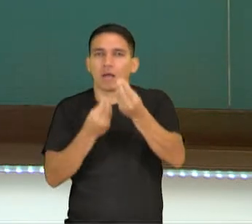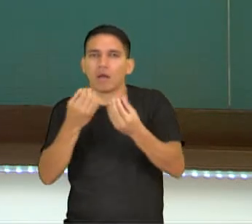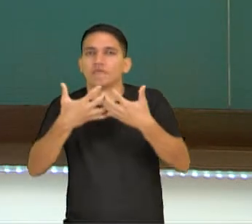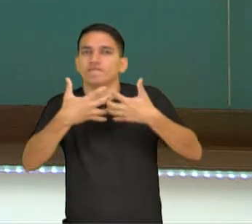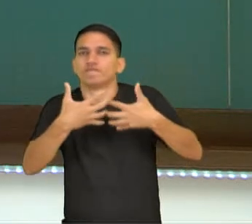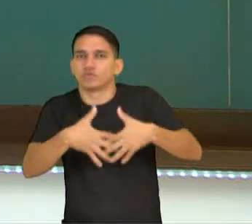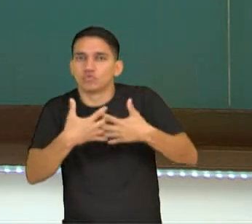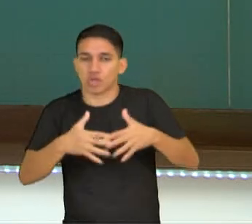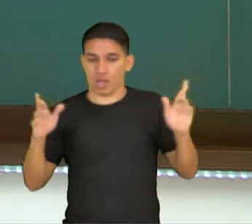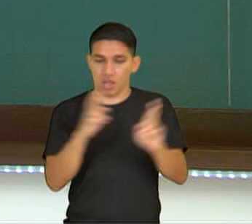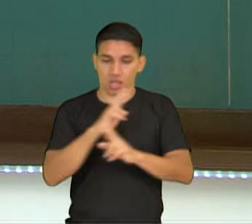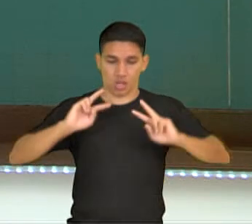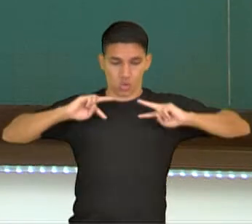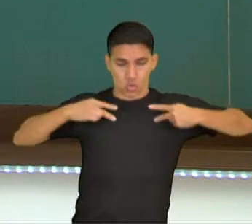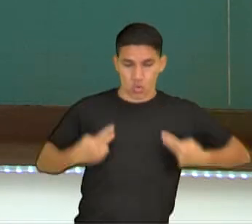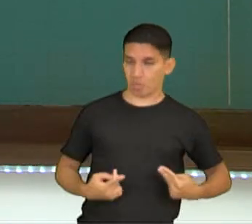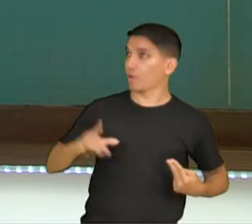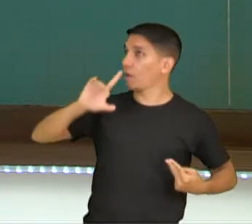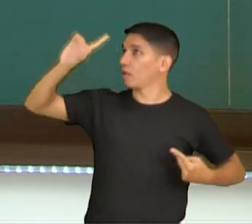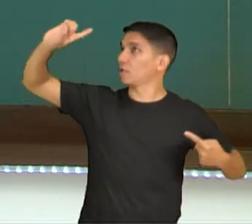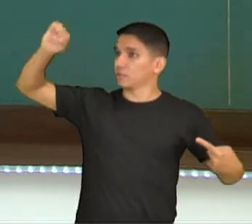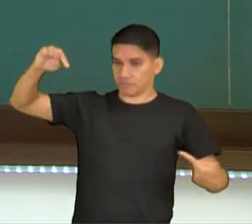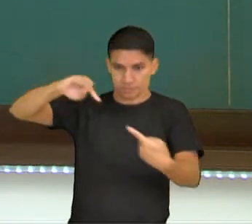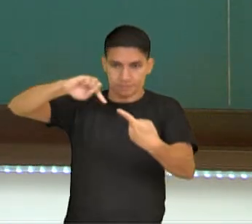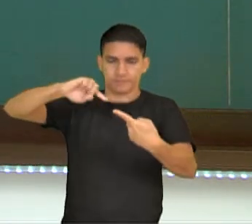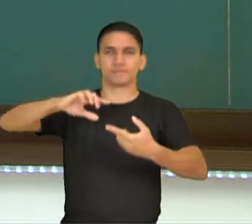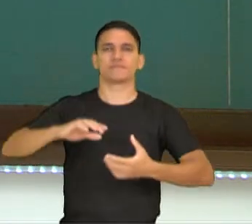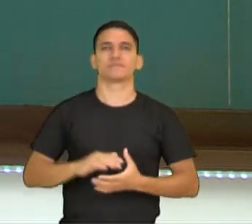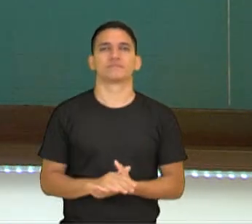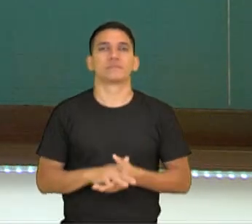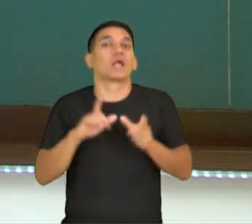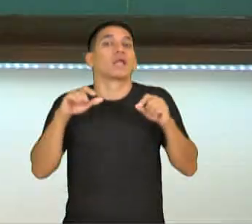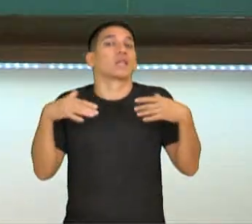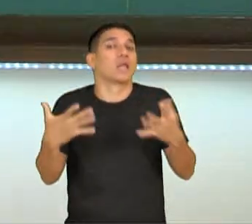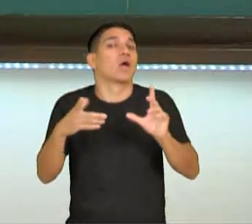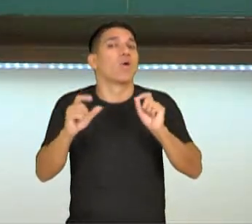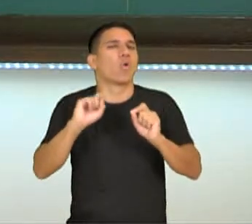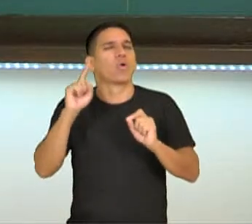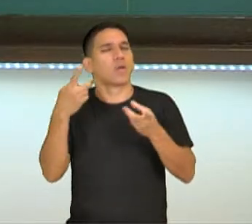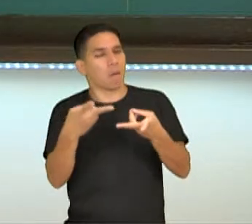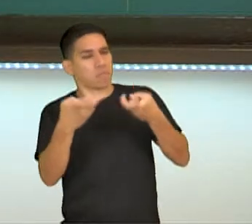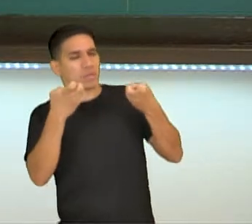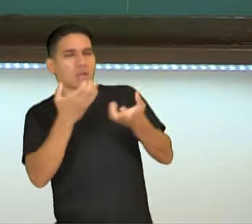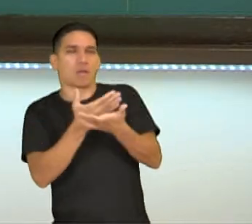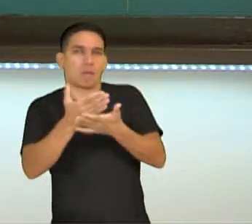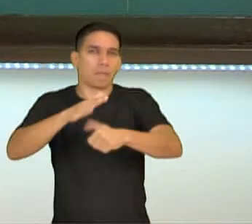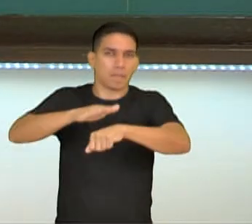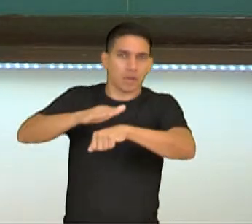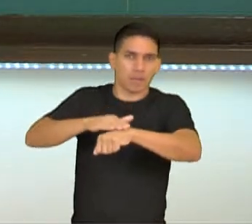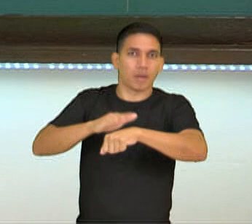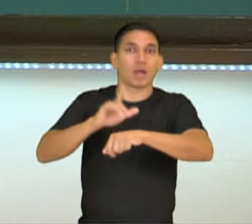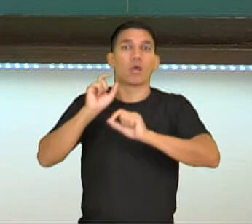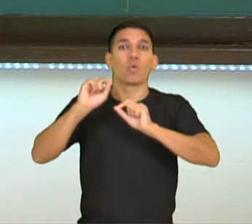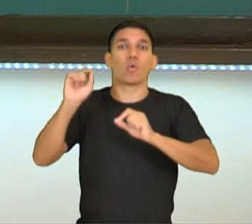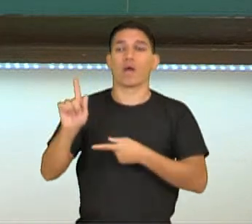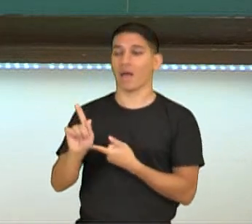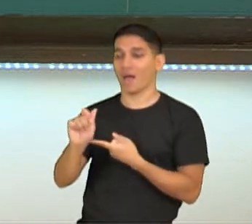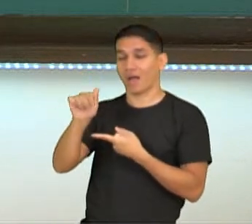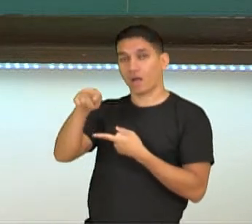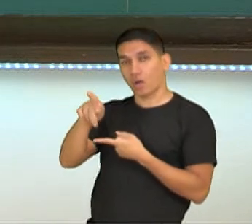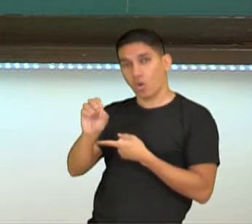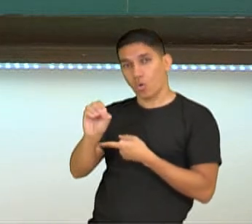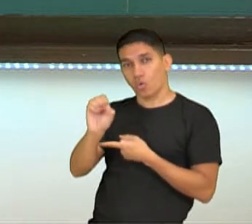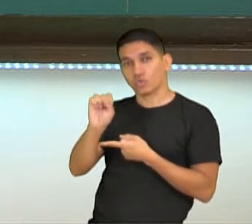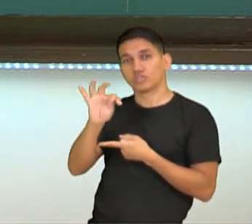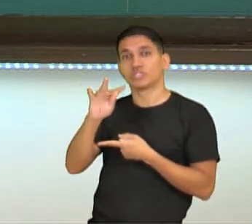dessa relação do ser humano com Deus. Então, o que nós vamos ver a partir, então, do Agostinho de Hipona?